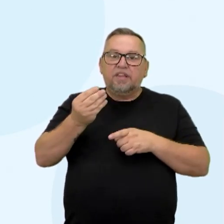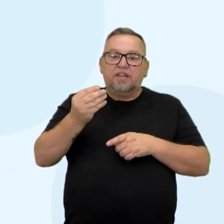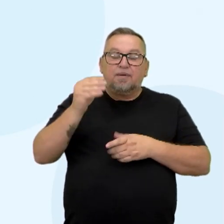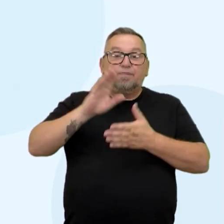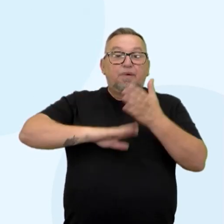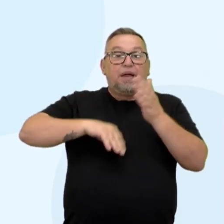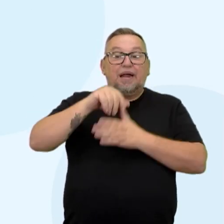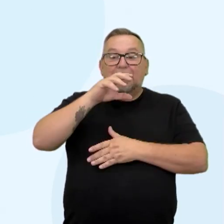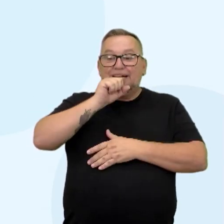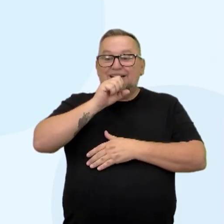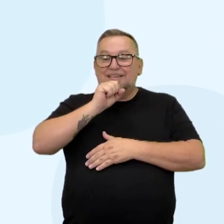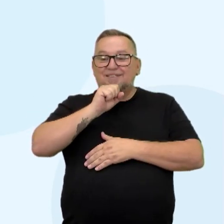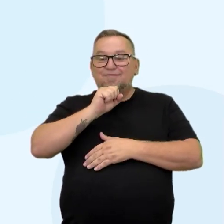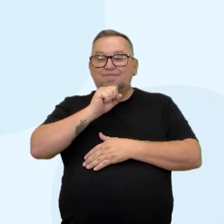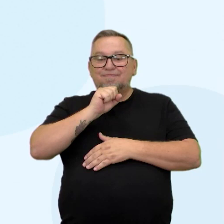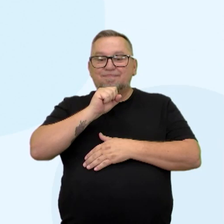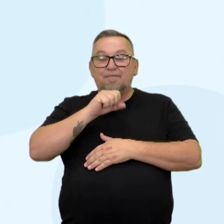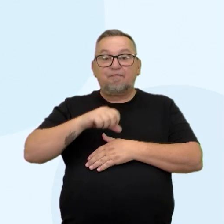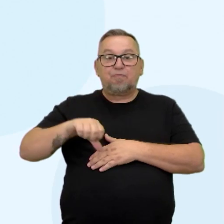pintado de laranja, né, Vivi?